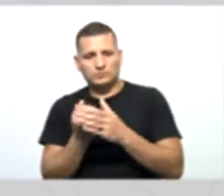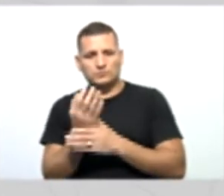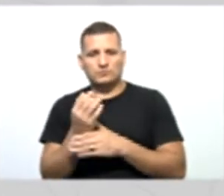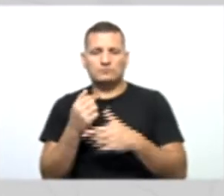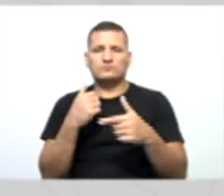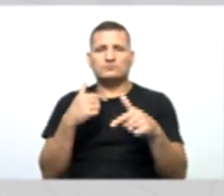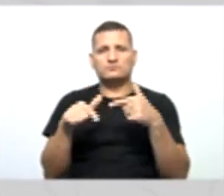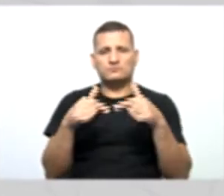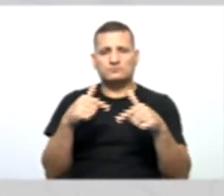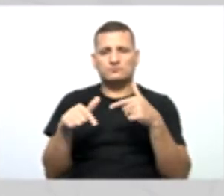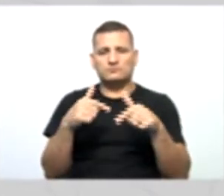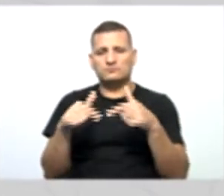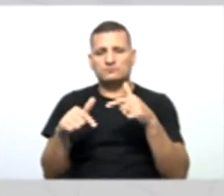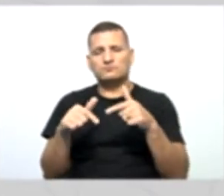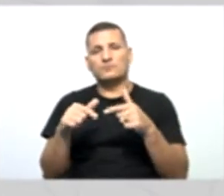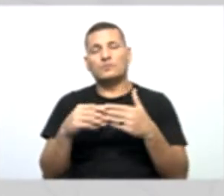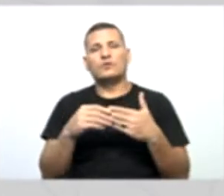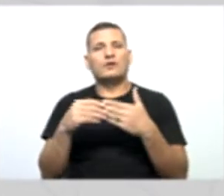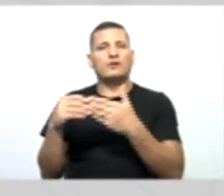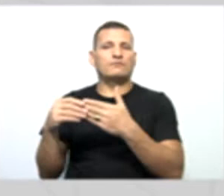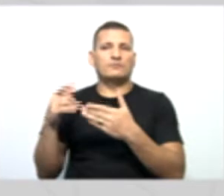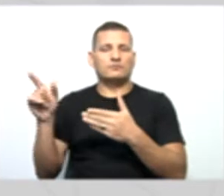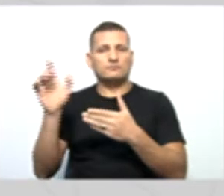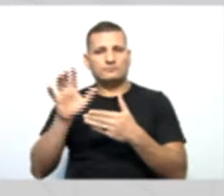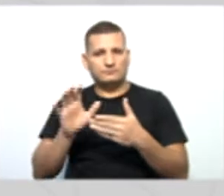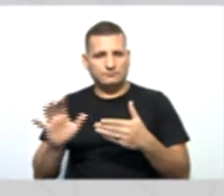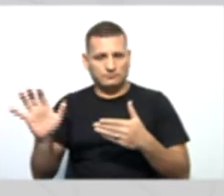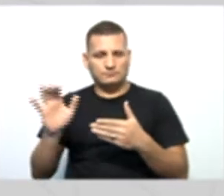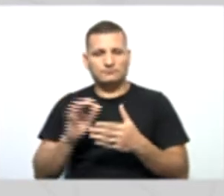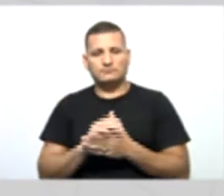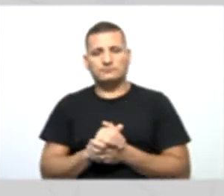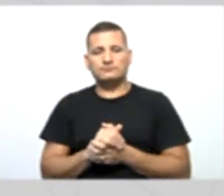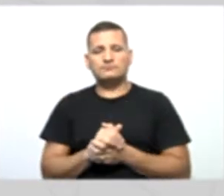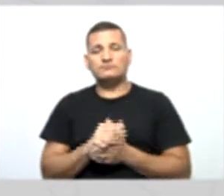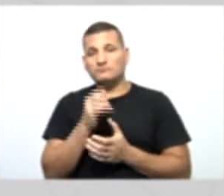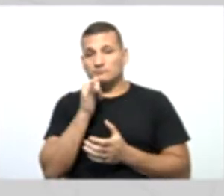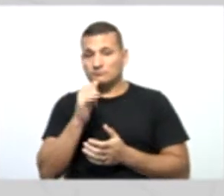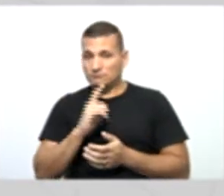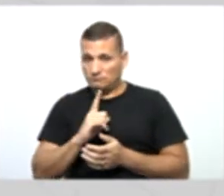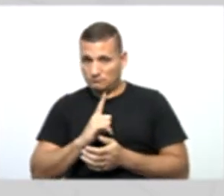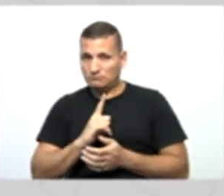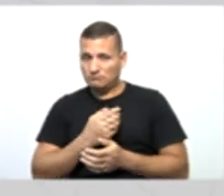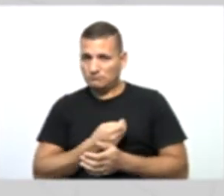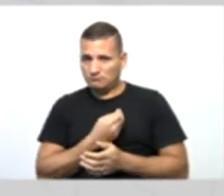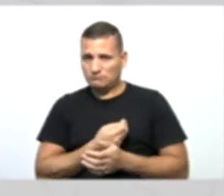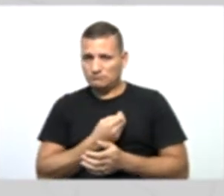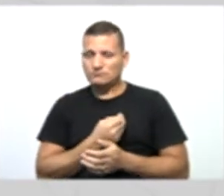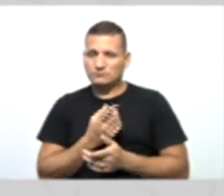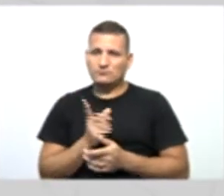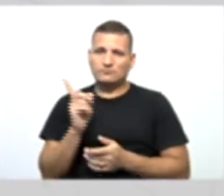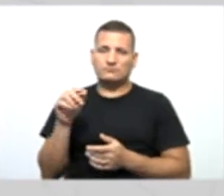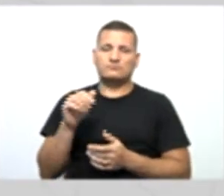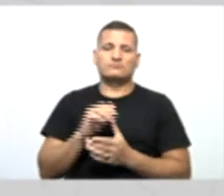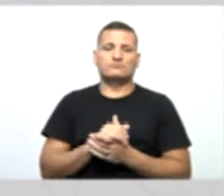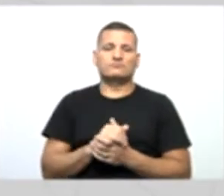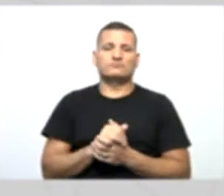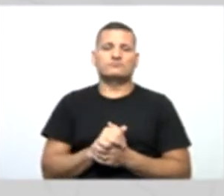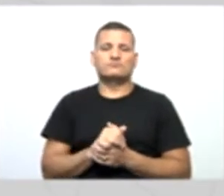serviço exportável para outras regiões. Esse é o primeiro ponto. Se existe essa produção e serviço de bem.